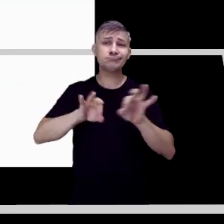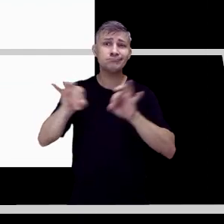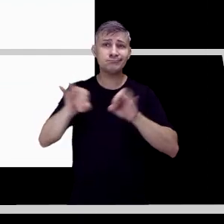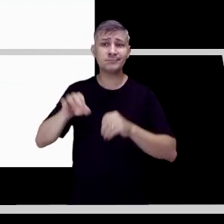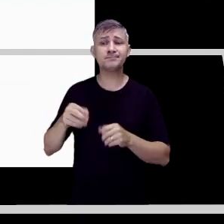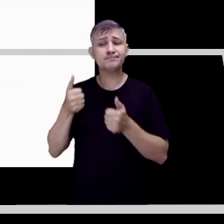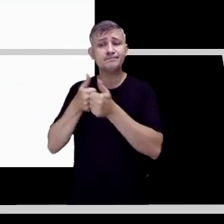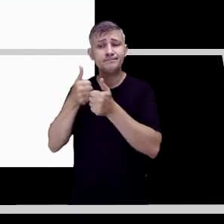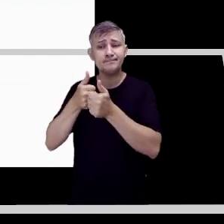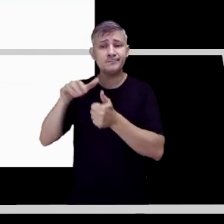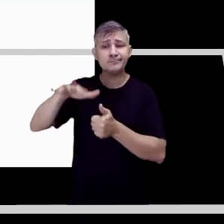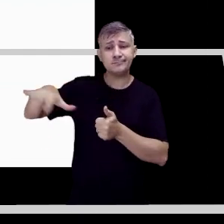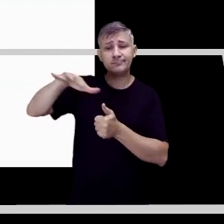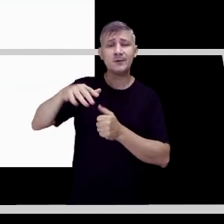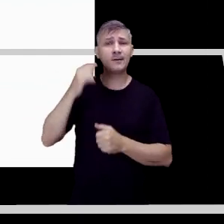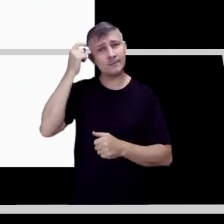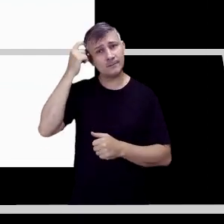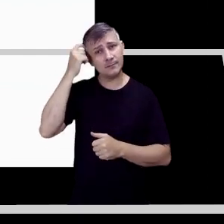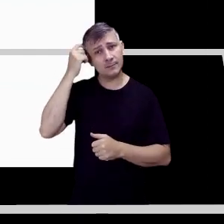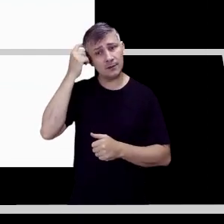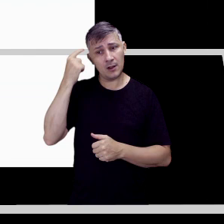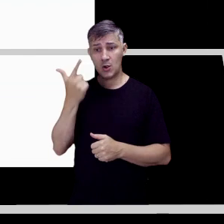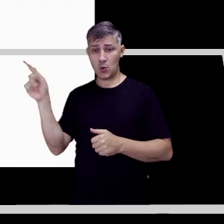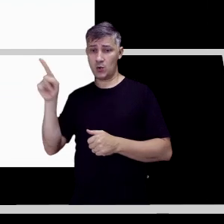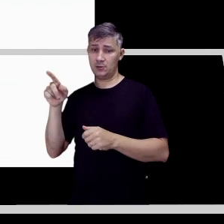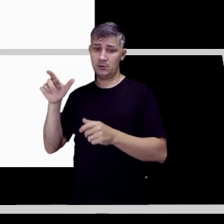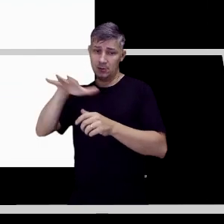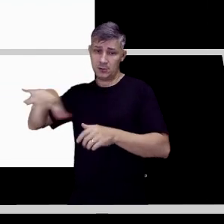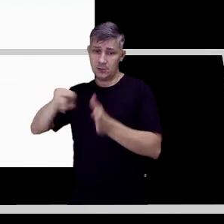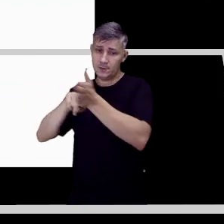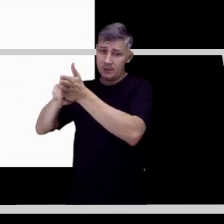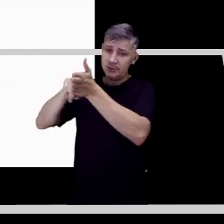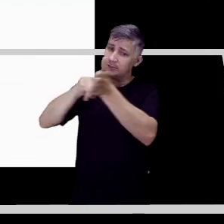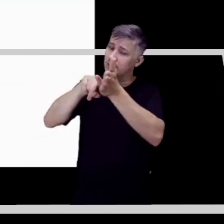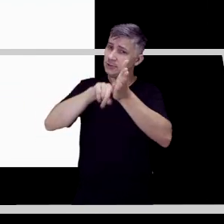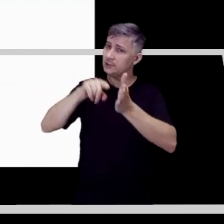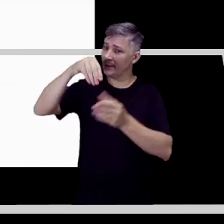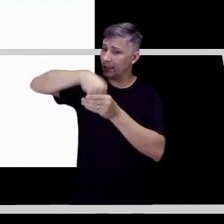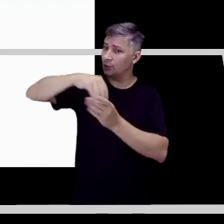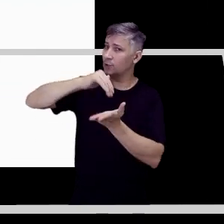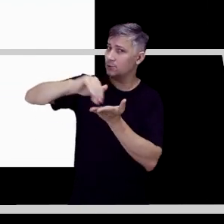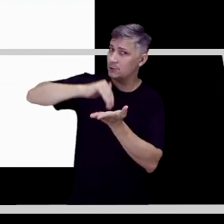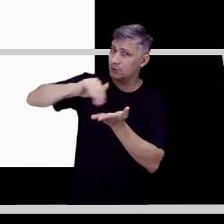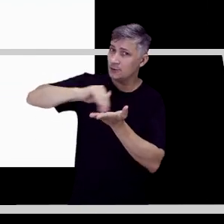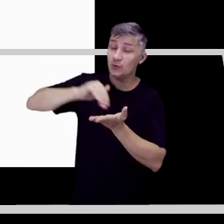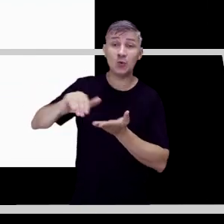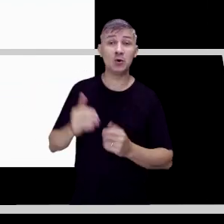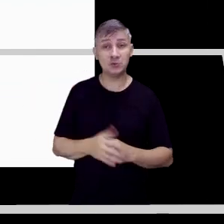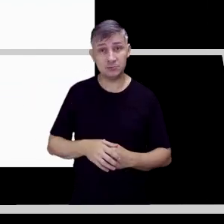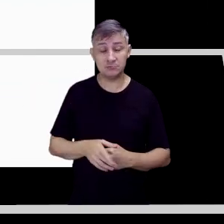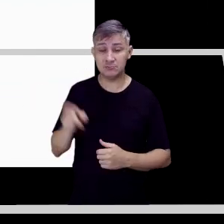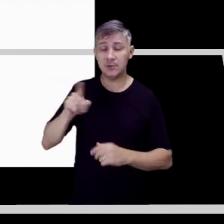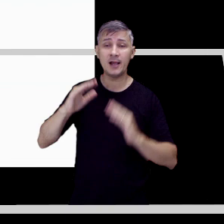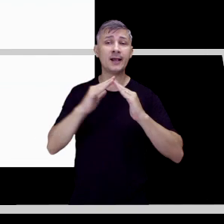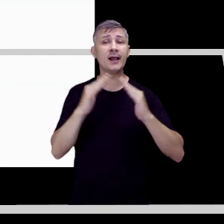linha Minimod, que é também aí uma outra linha de investigação, talvez dentro do escritório, que é